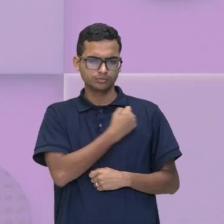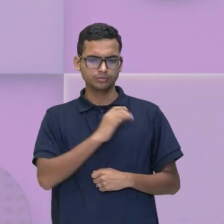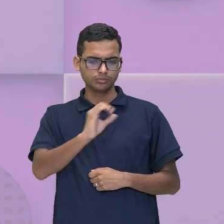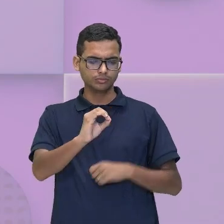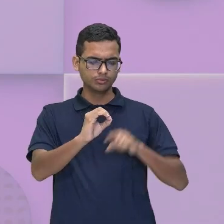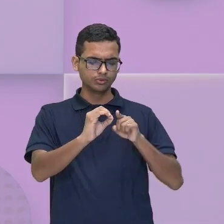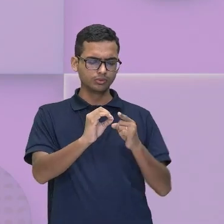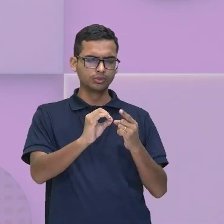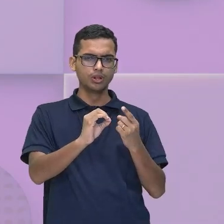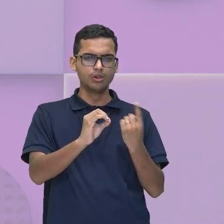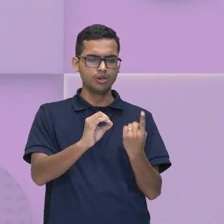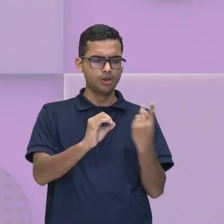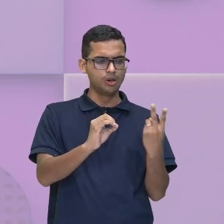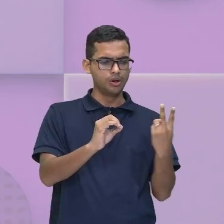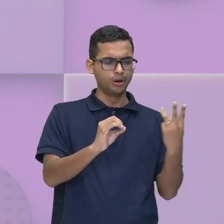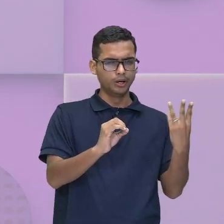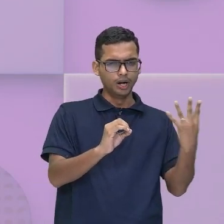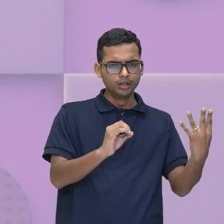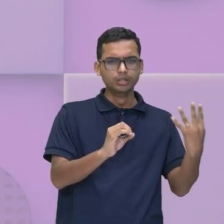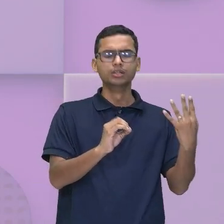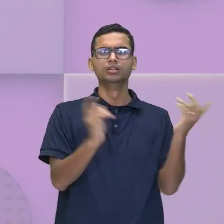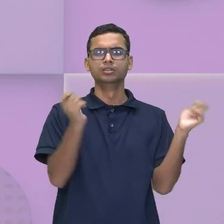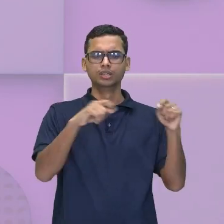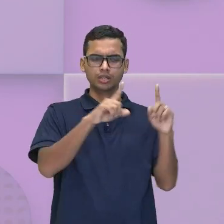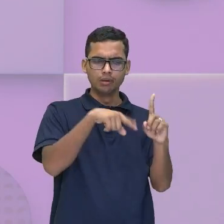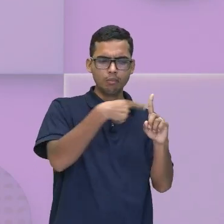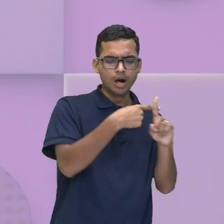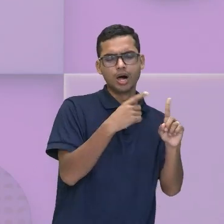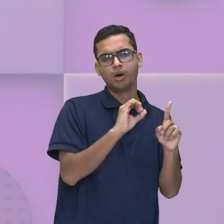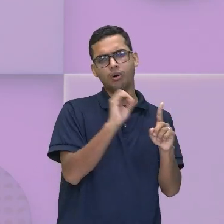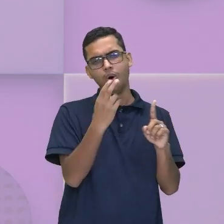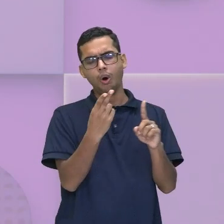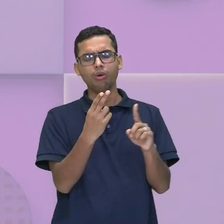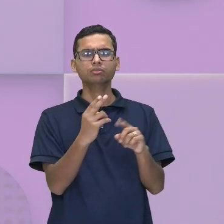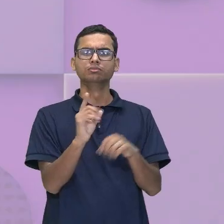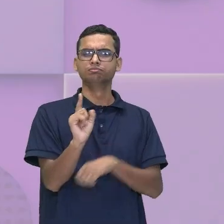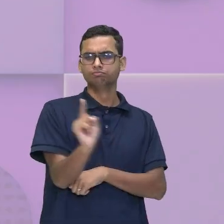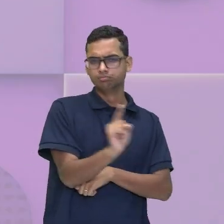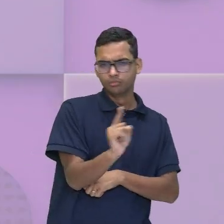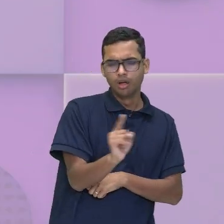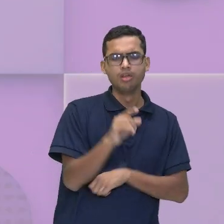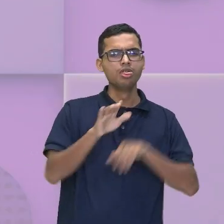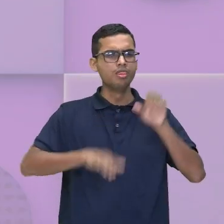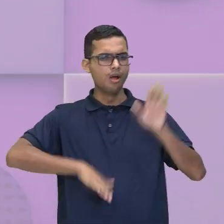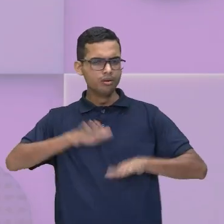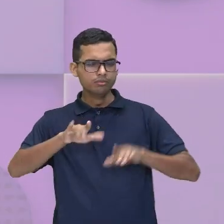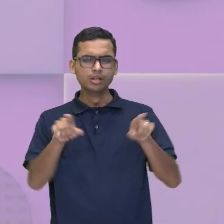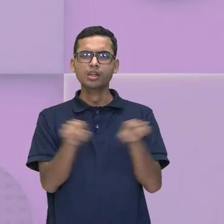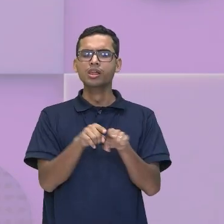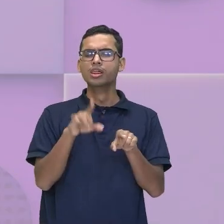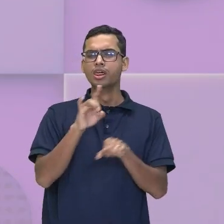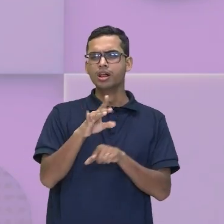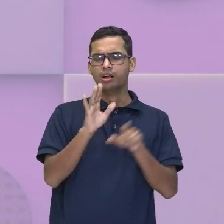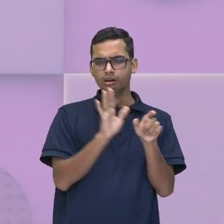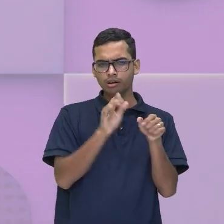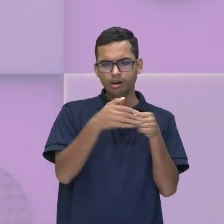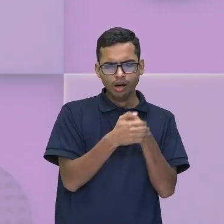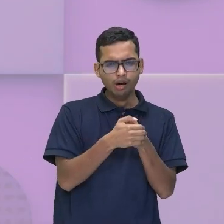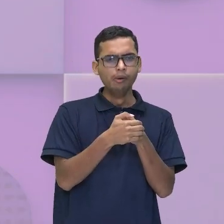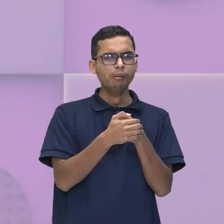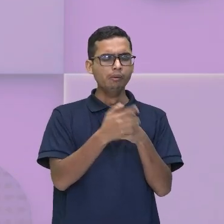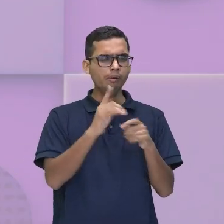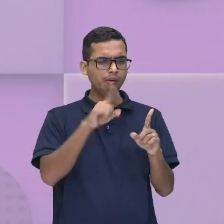vir ou não acompanhados ali do sinal de mais. Mais 1 e 1 apenas é a mesma